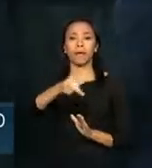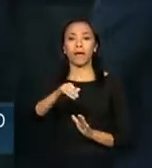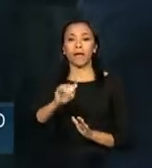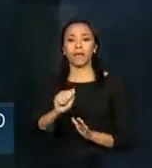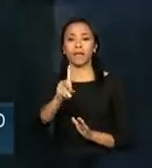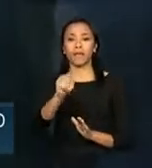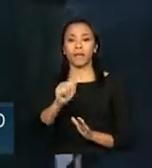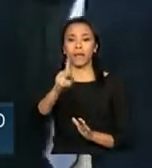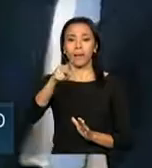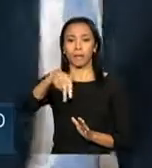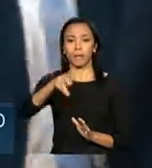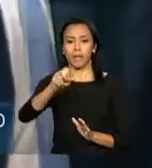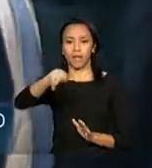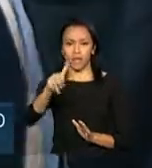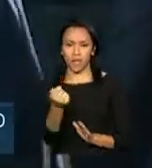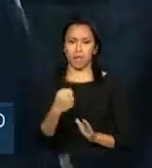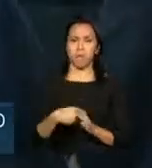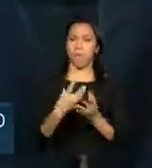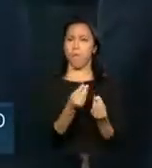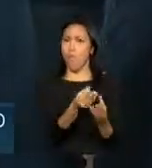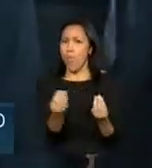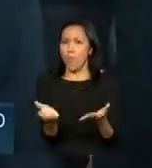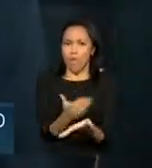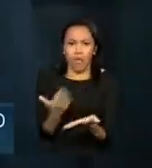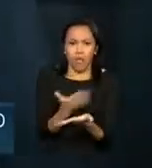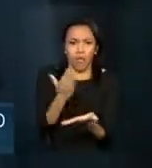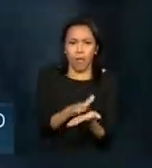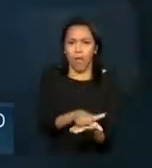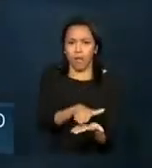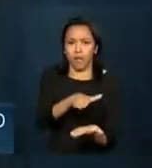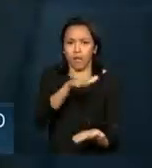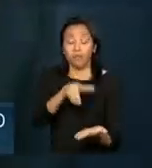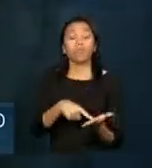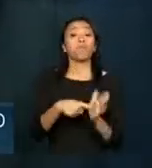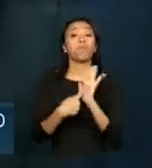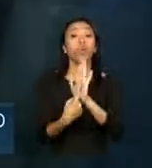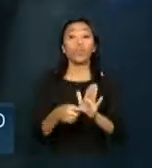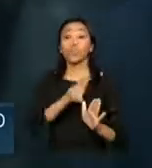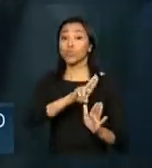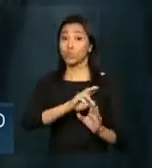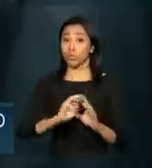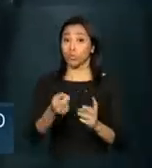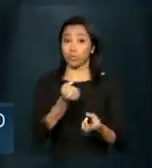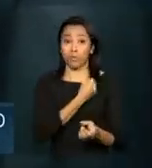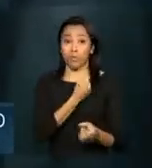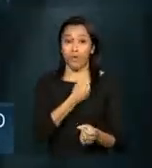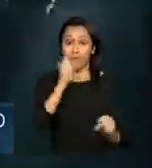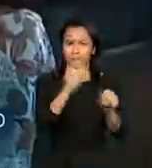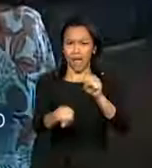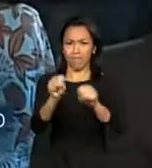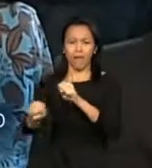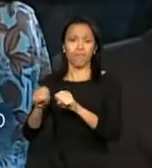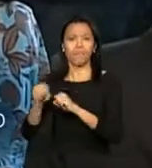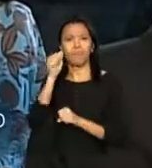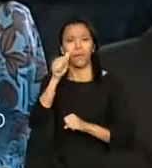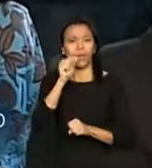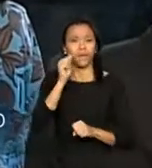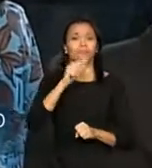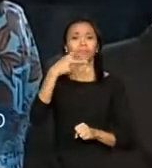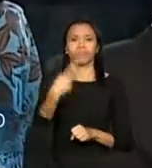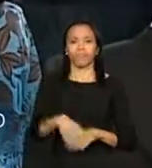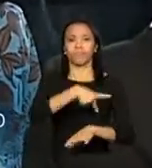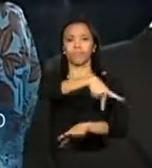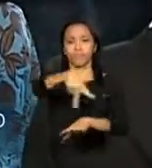tem mais de 1.000 páginas e traz informações sobre o número de mulheres assassinadas no país. O Brasil,